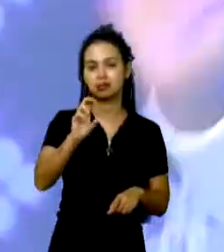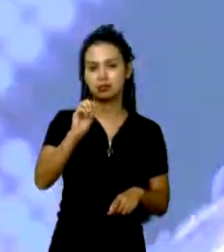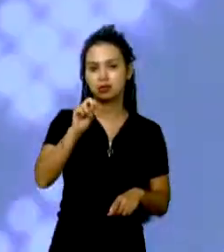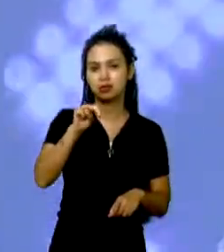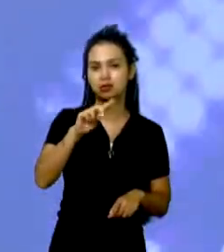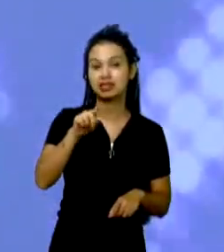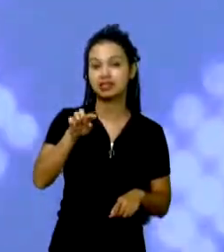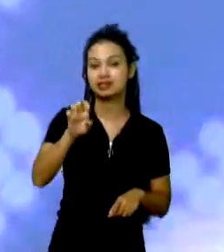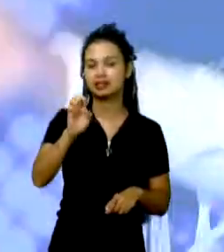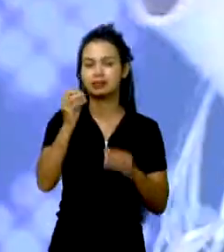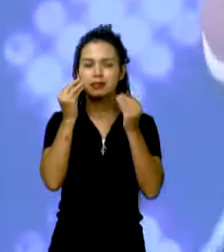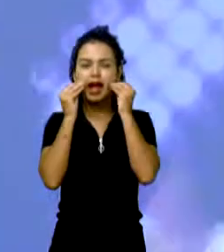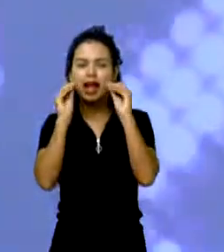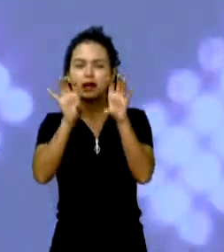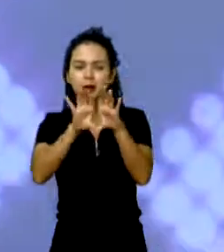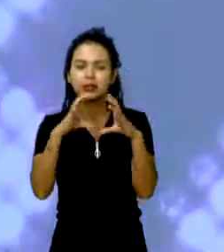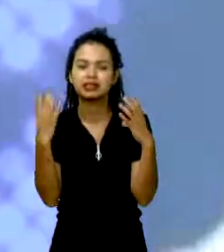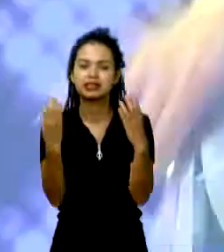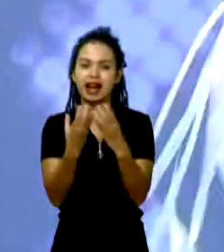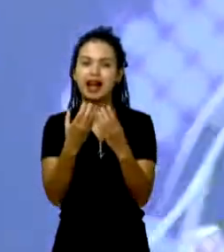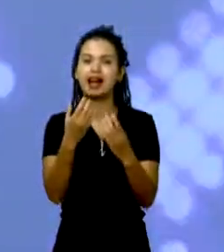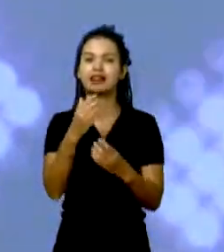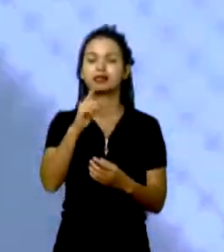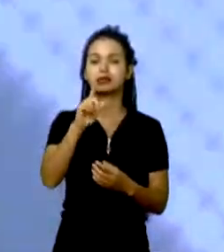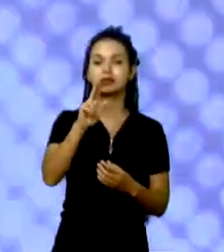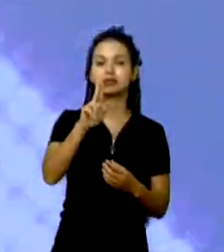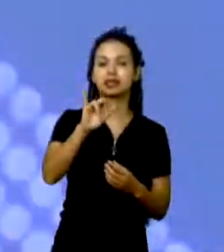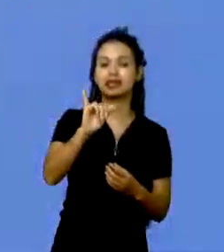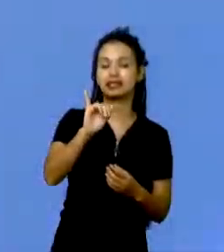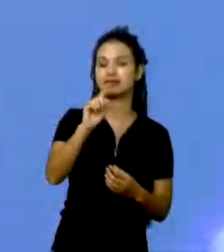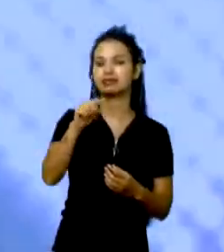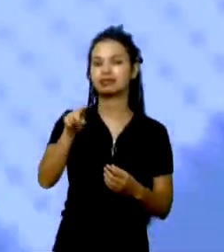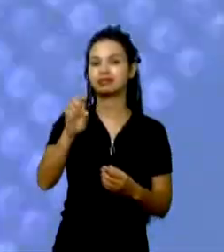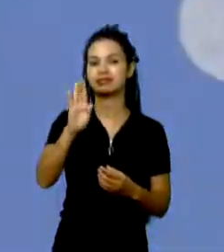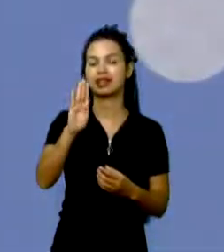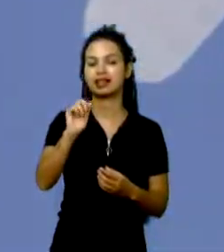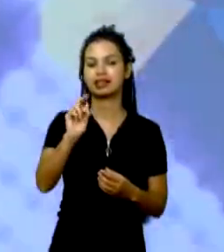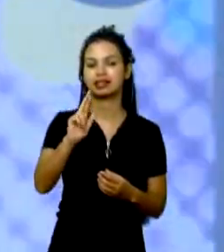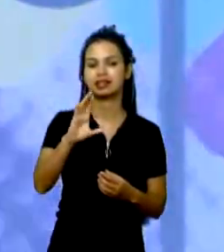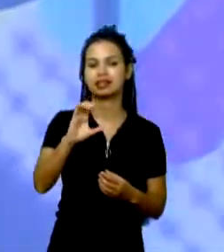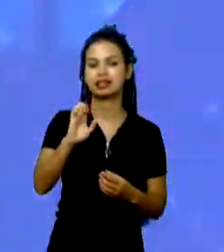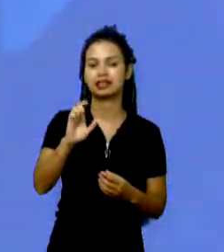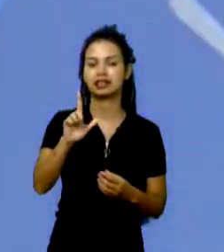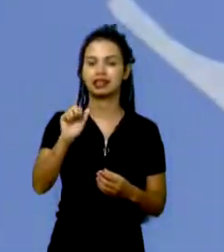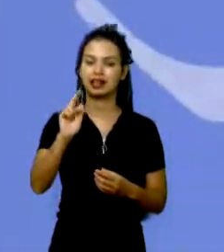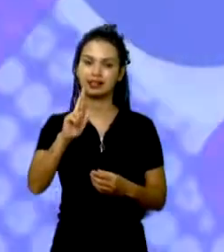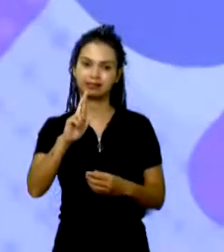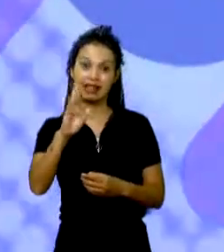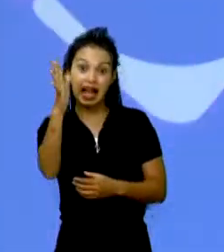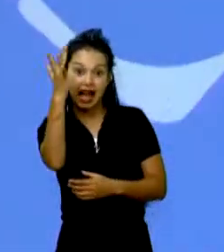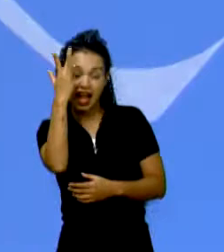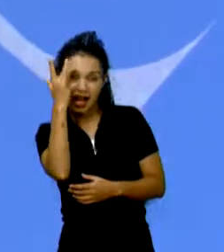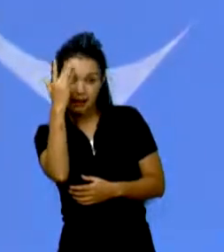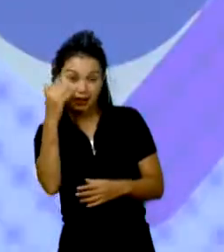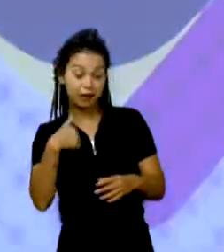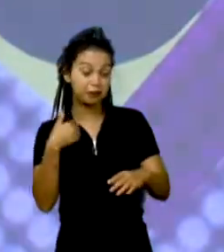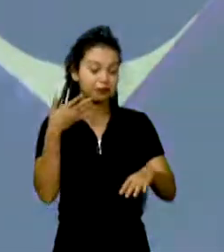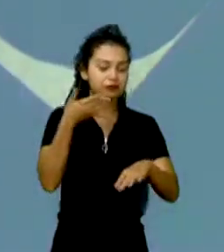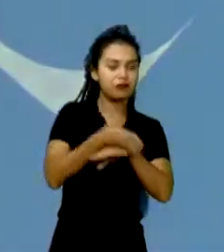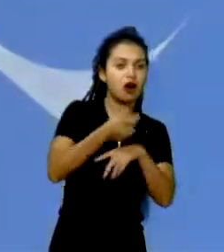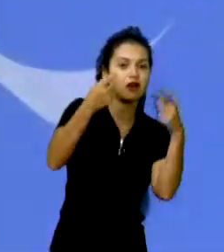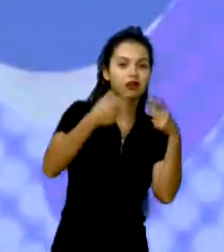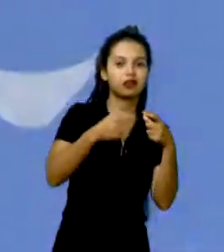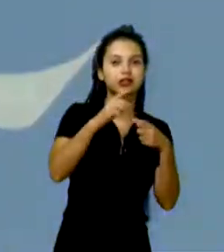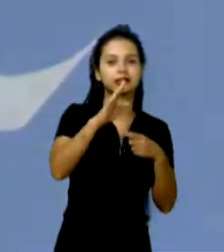minha comunidade também, Residencial Luiz Bacelar. E amanhã eu vou estar numa parada gay. Pode falar. A sexta parada gay